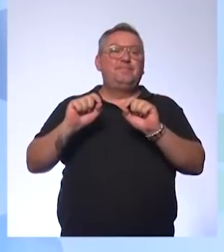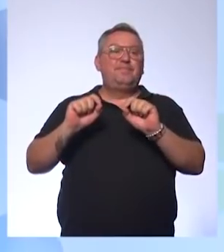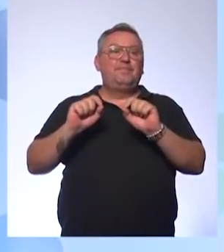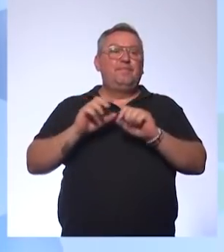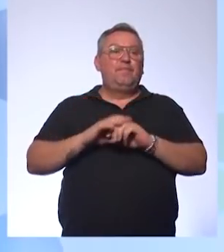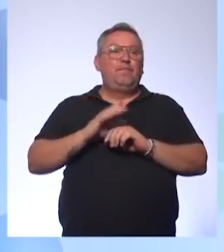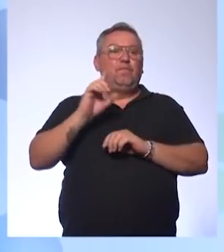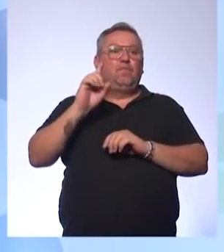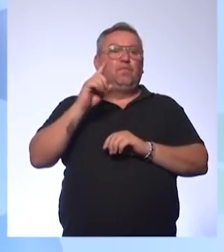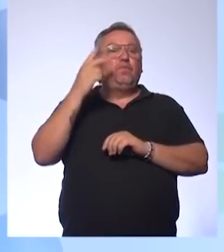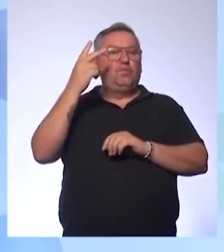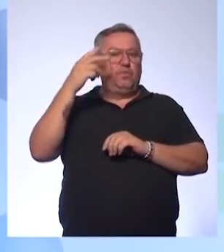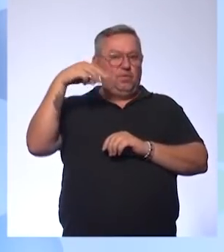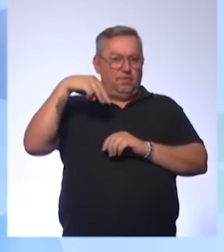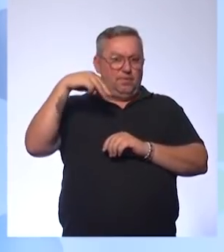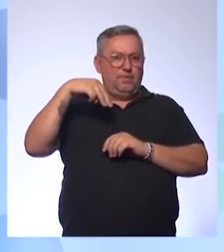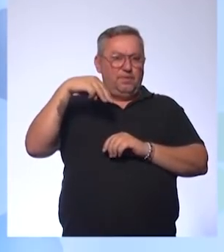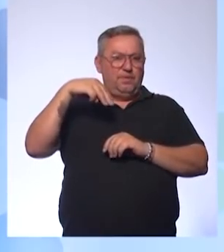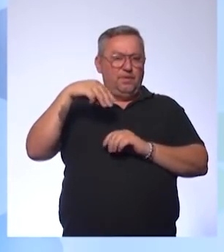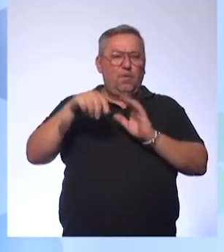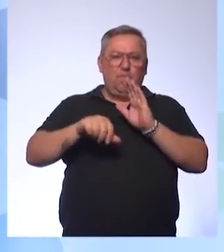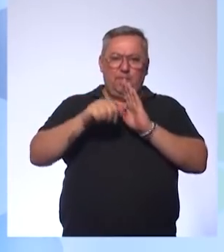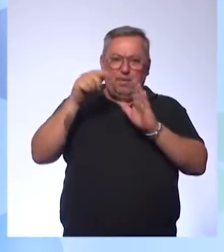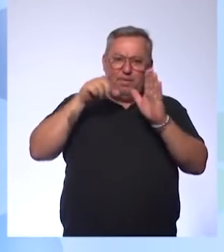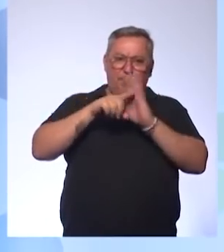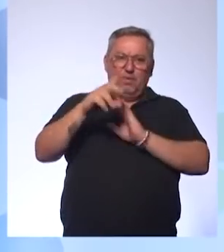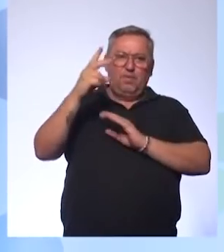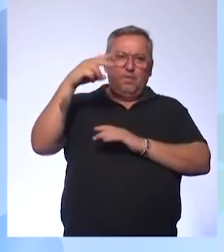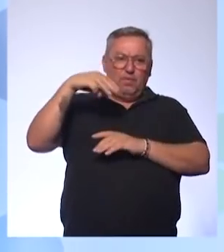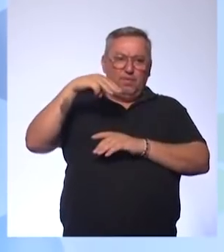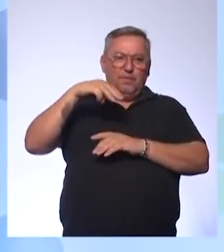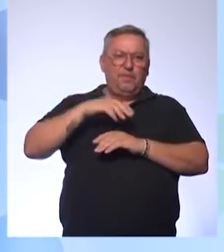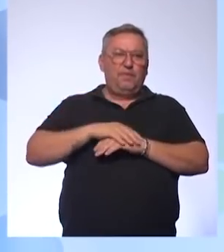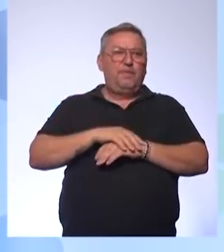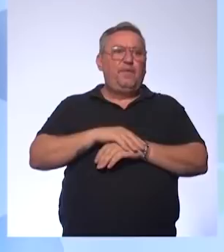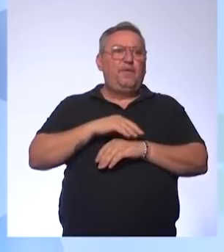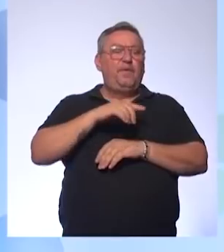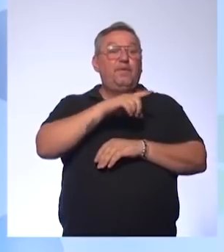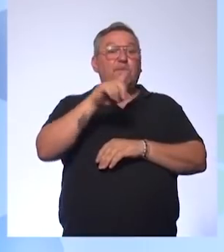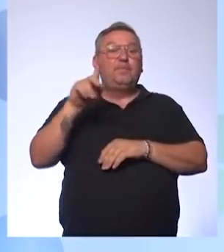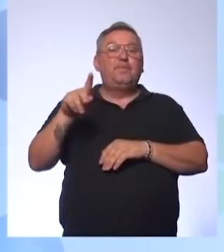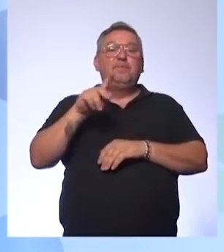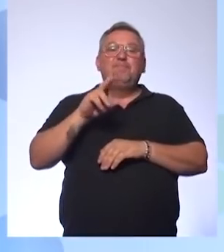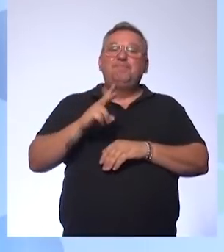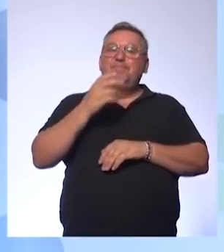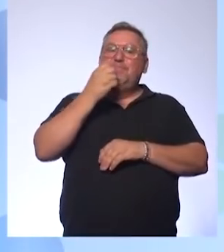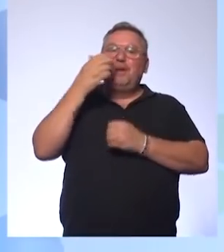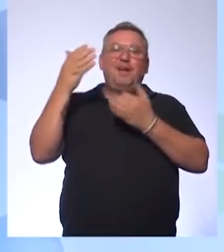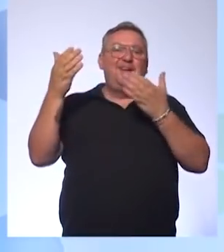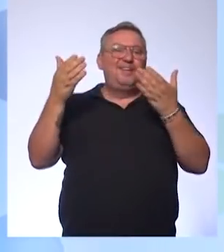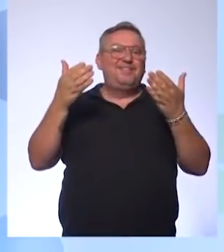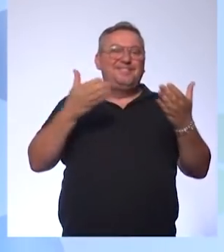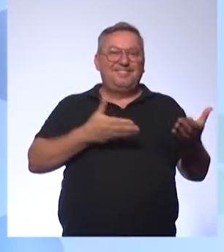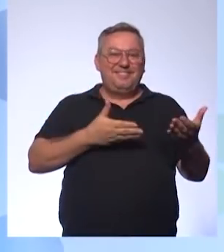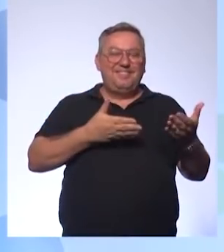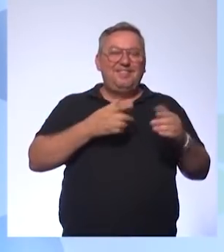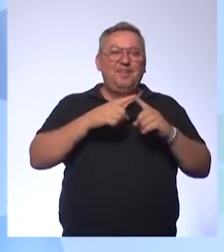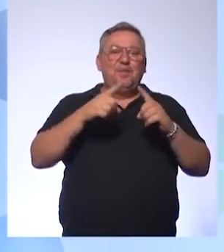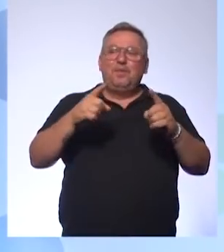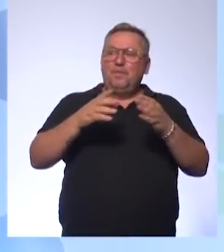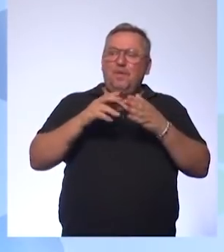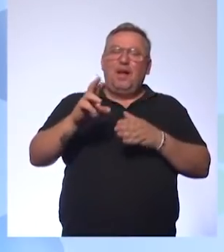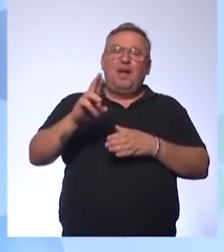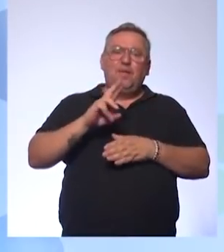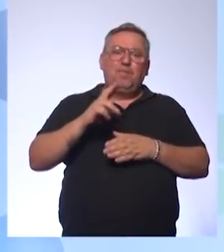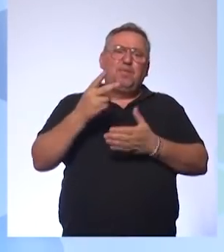deixar 2 minutinhos. Como é a primeira questão? 2 minutinhos. Professores, como sempre, muito bem-vindos. Manda, inclusive, as